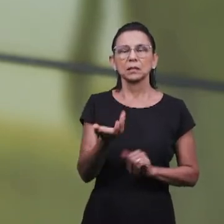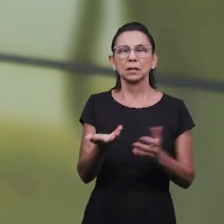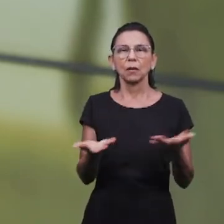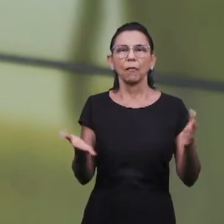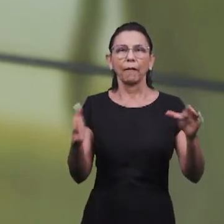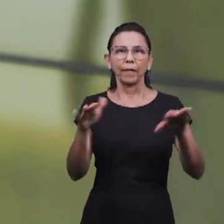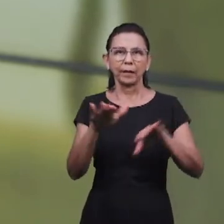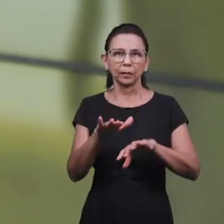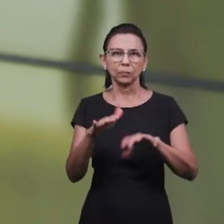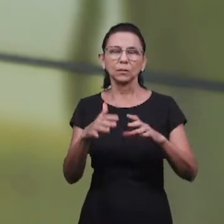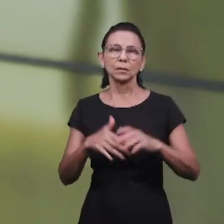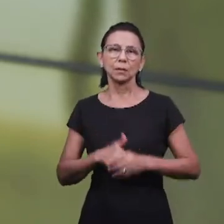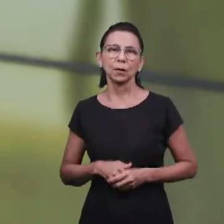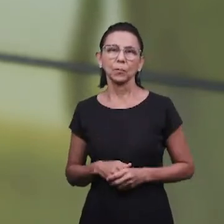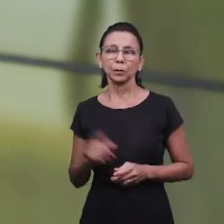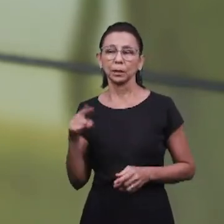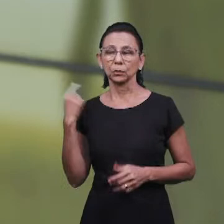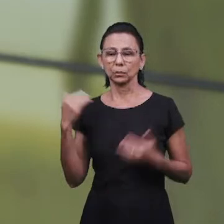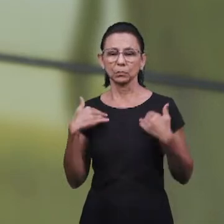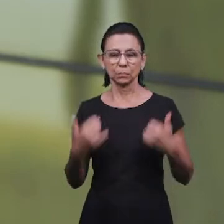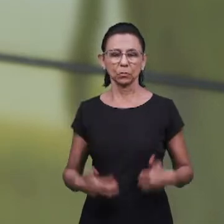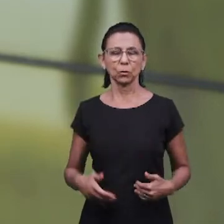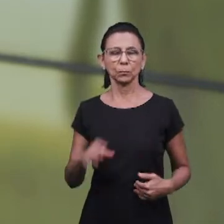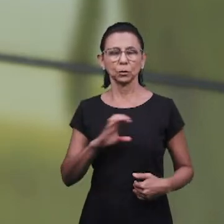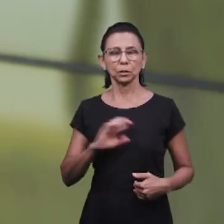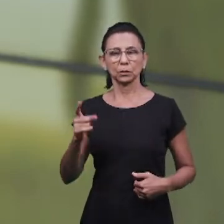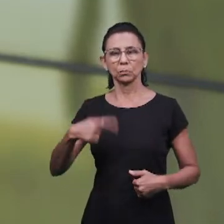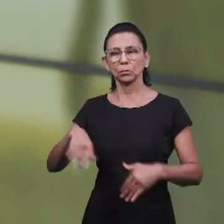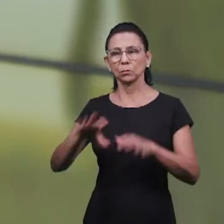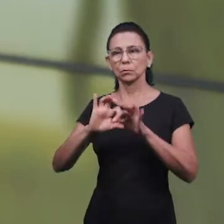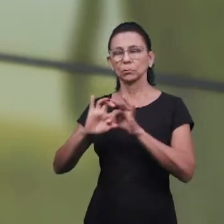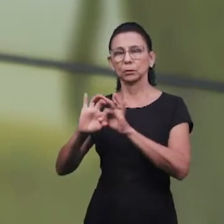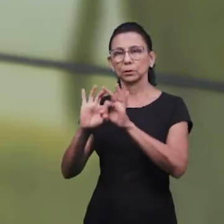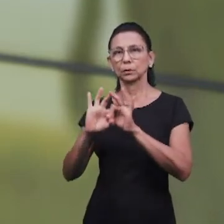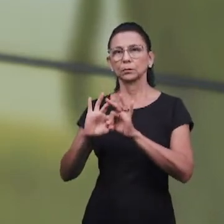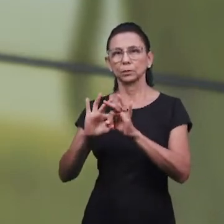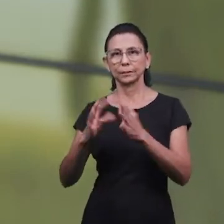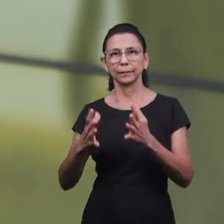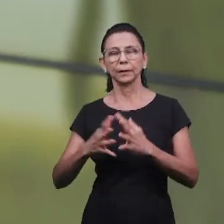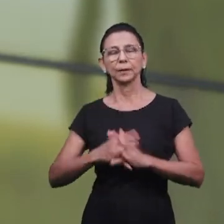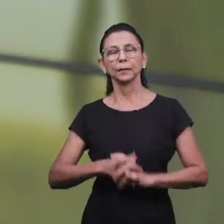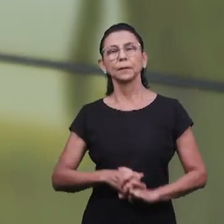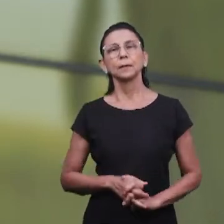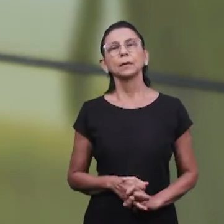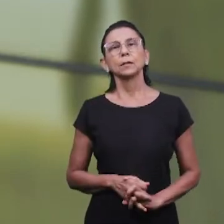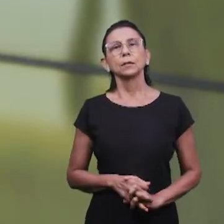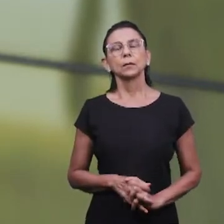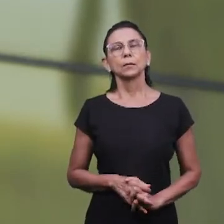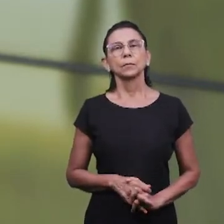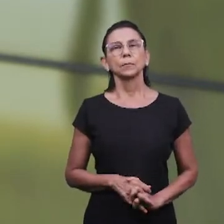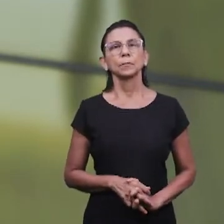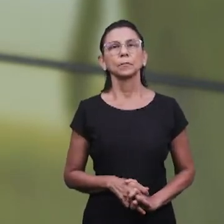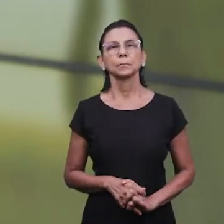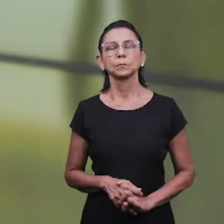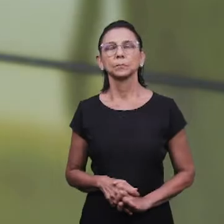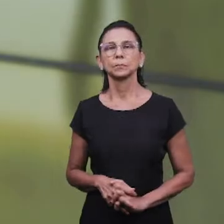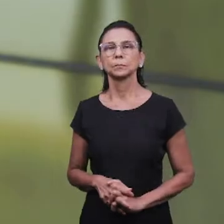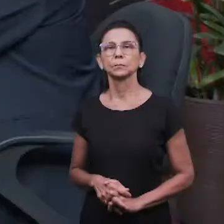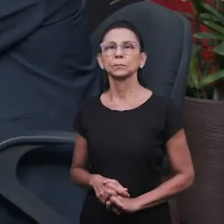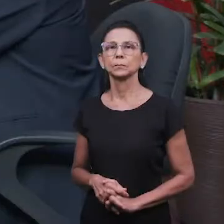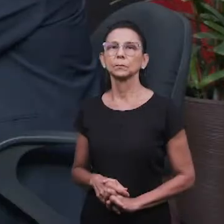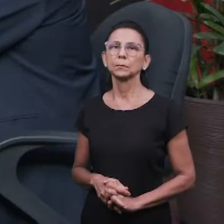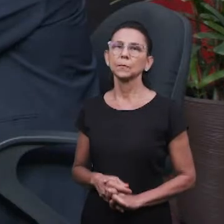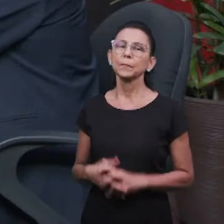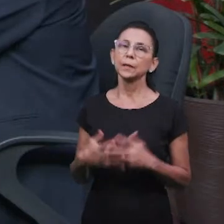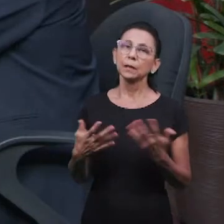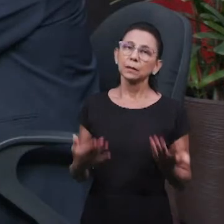pais que já são membros da nossa igreja, permaneceram ali, muitos fizeram ali, constituíram seus lares